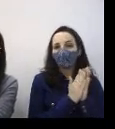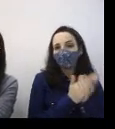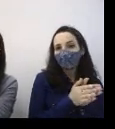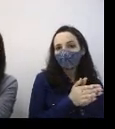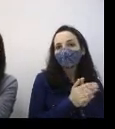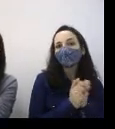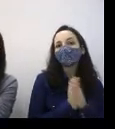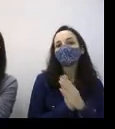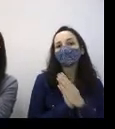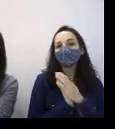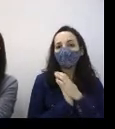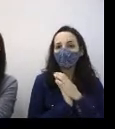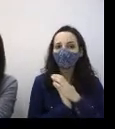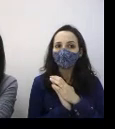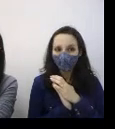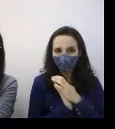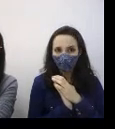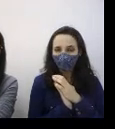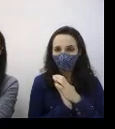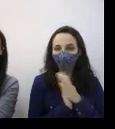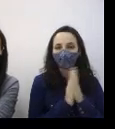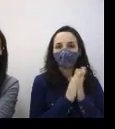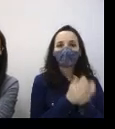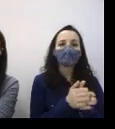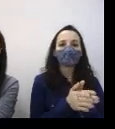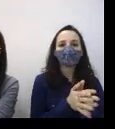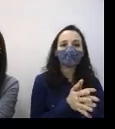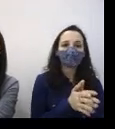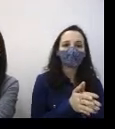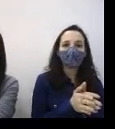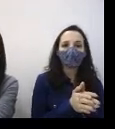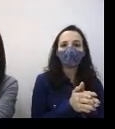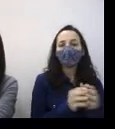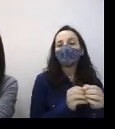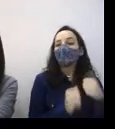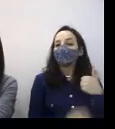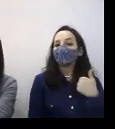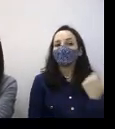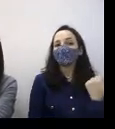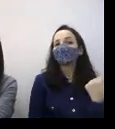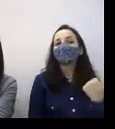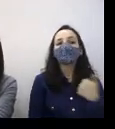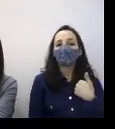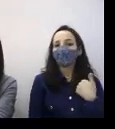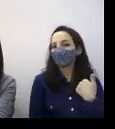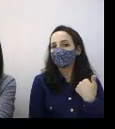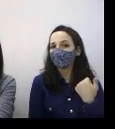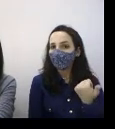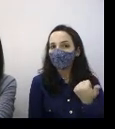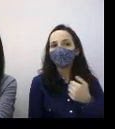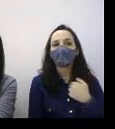que é tristeza e o que é depressão. Então vamos lá ver a tristeza primeiro. A tristeza